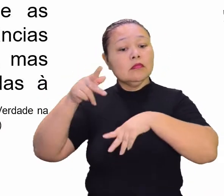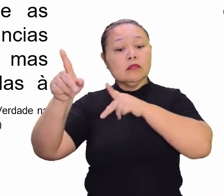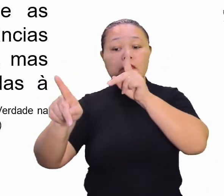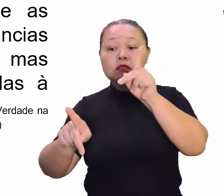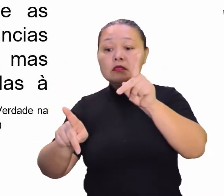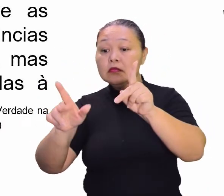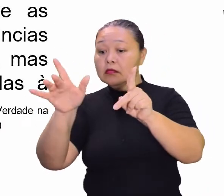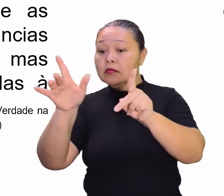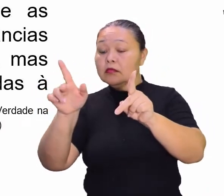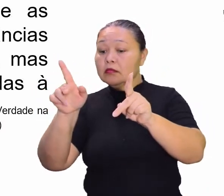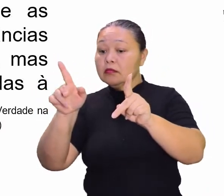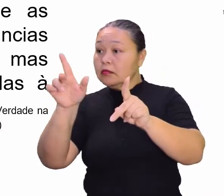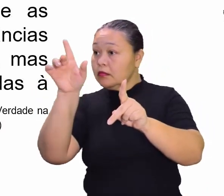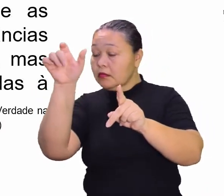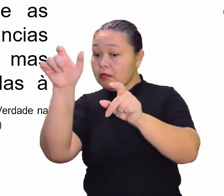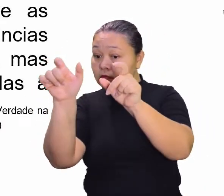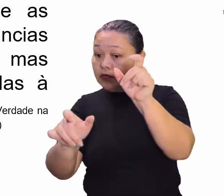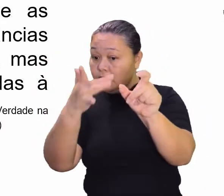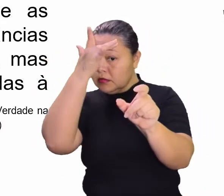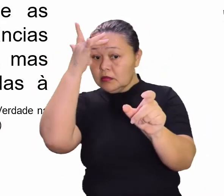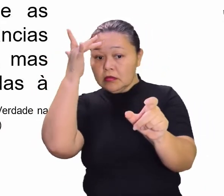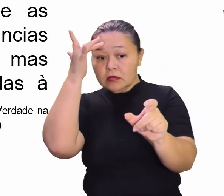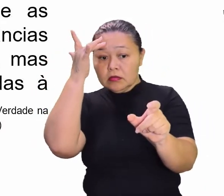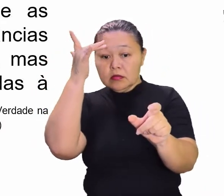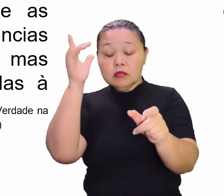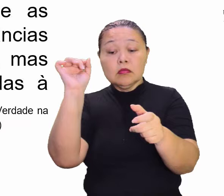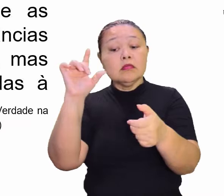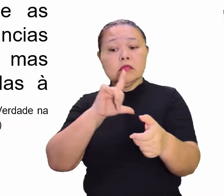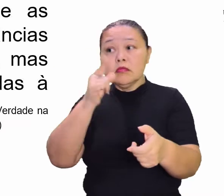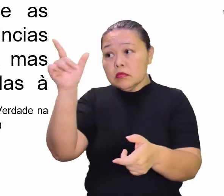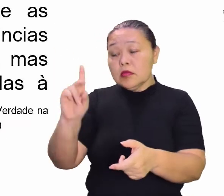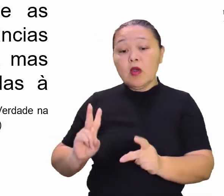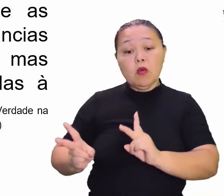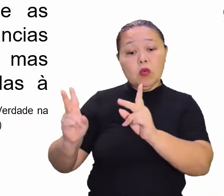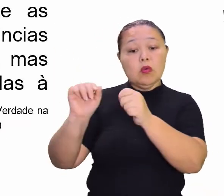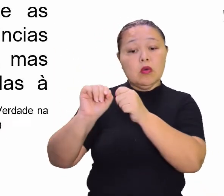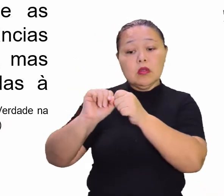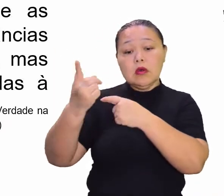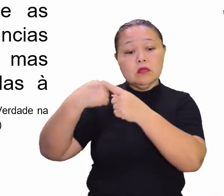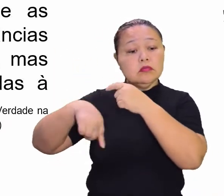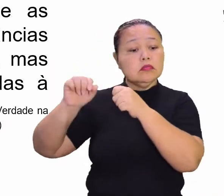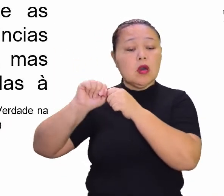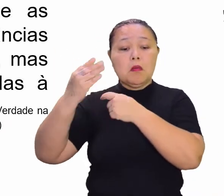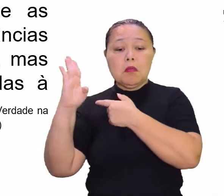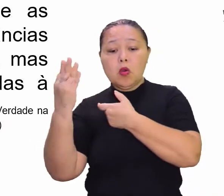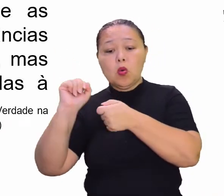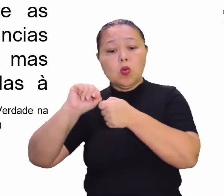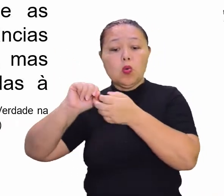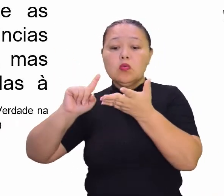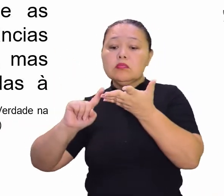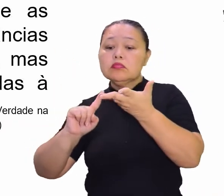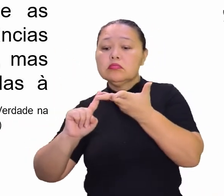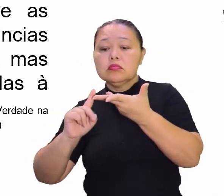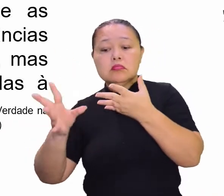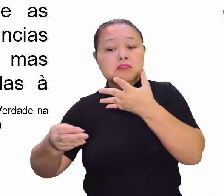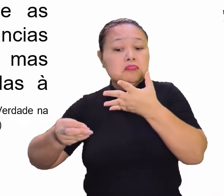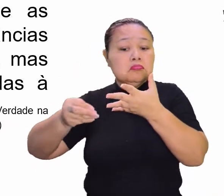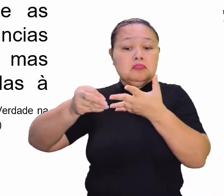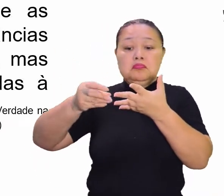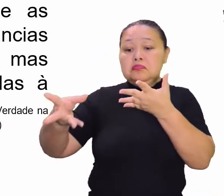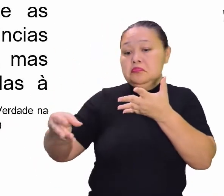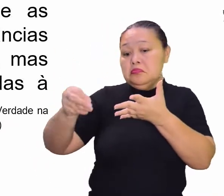pessoas valham não em razão de relevâncias biológicas ou de outros estranhos